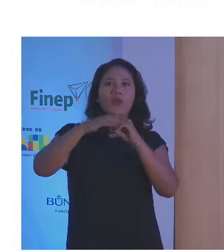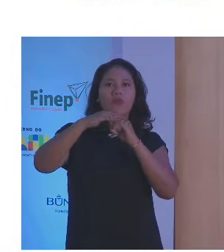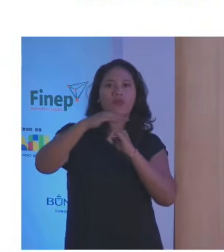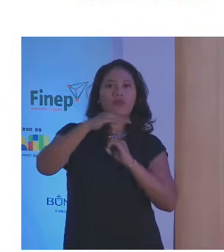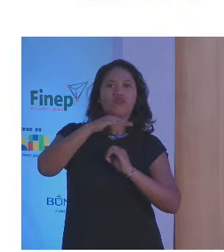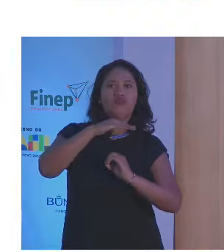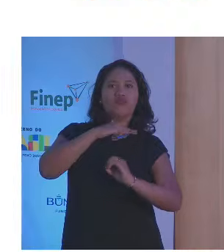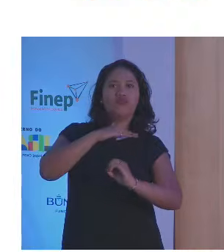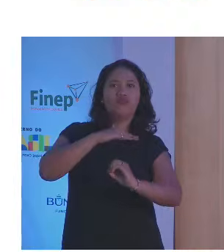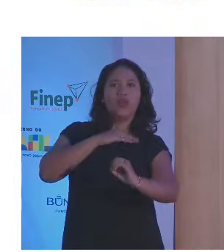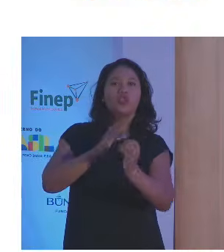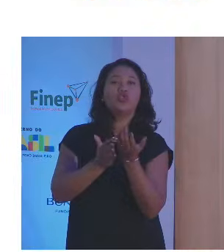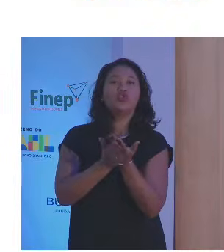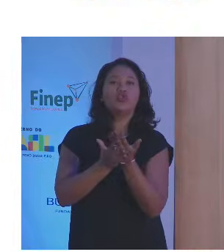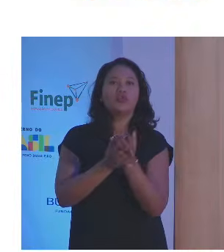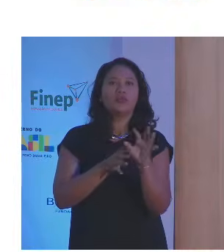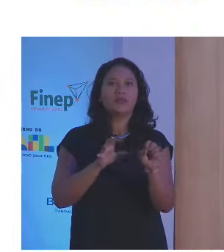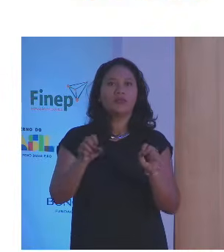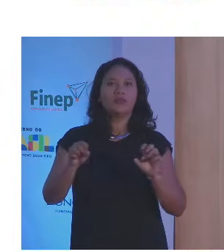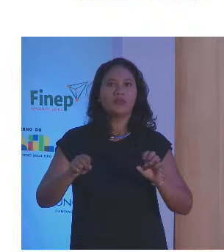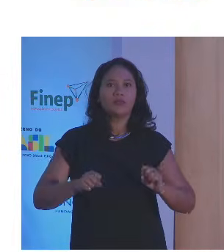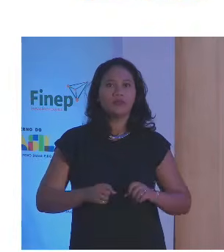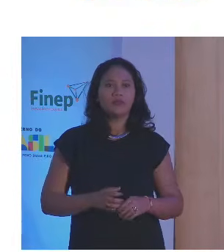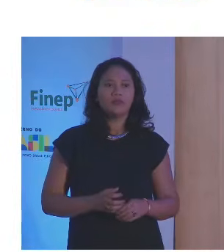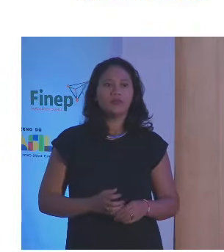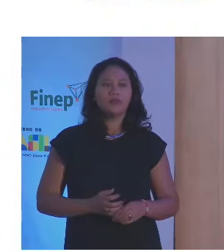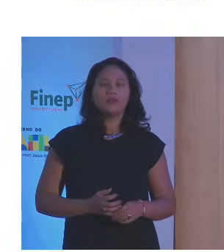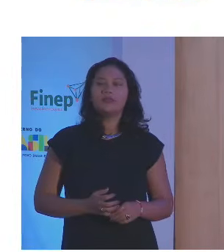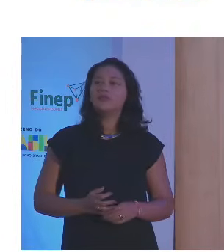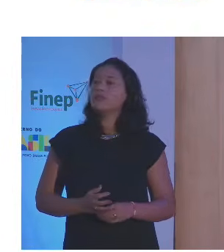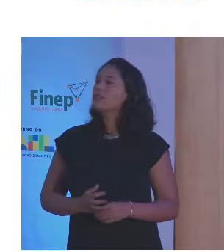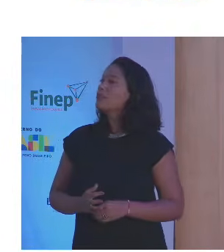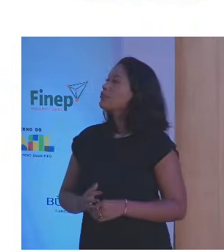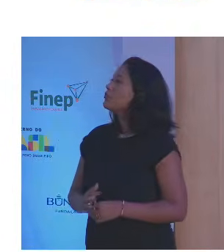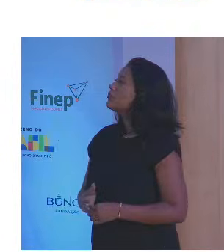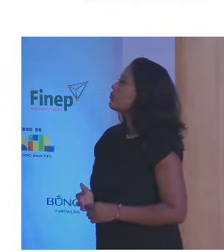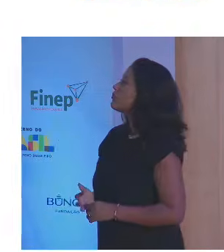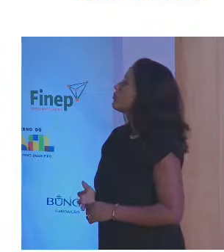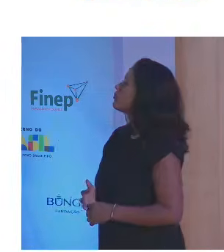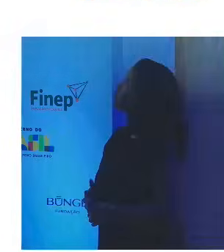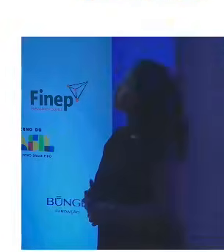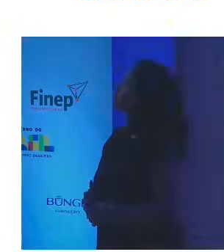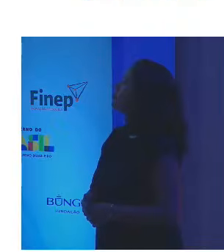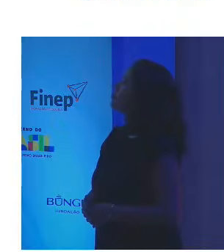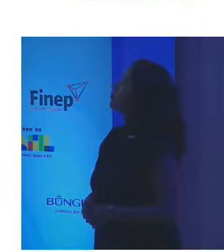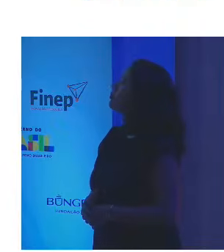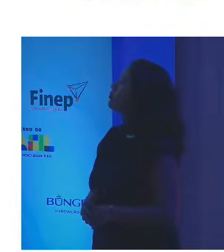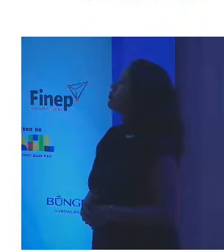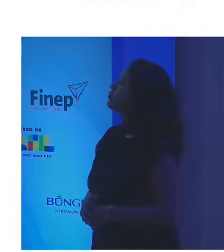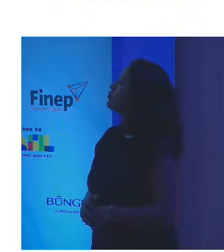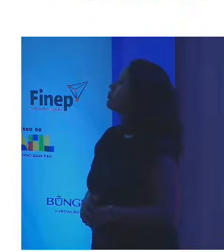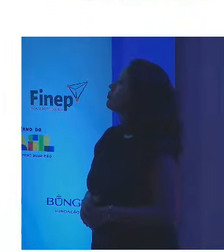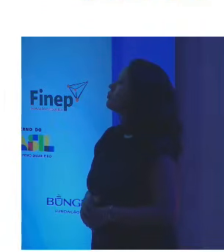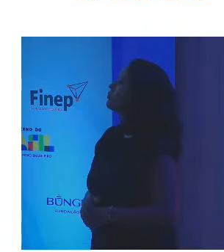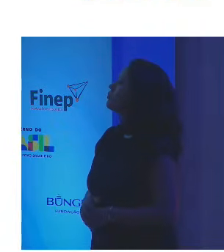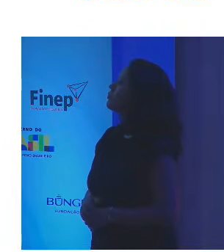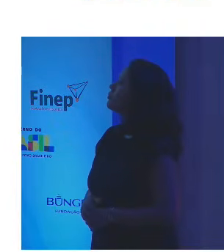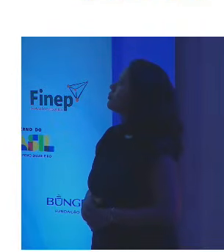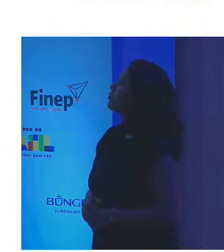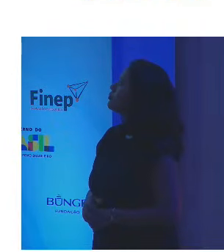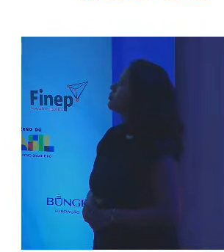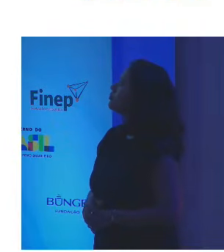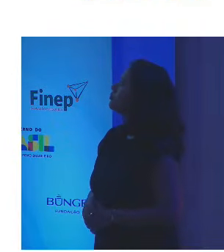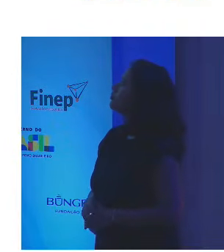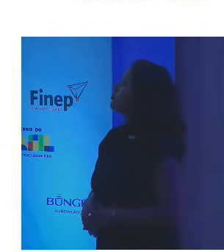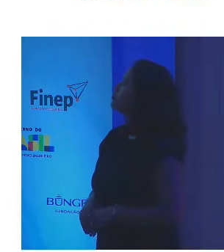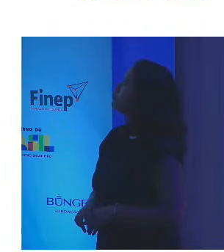para fazer um estudo. E aí, enquanto a luz não apaga, vocês vão ver que tem uma concentração aqui. Aê! Vocês conseguem